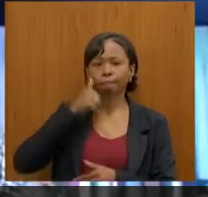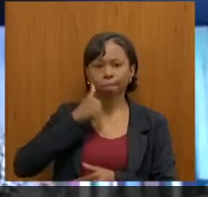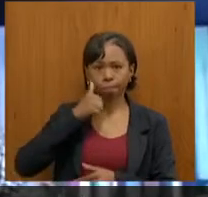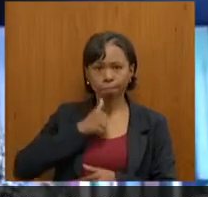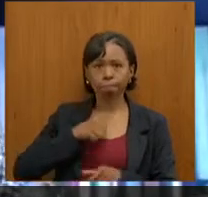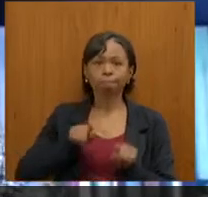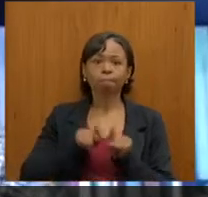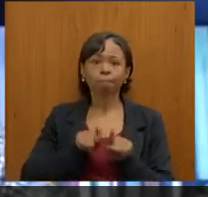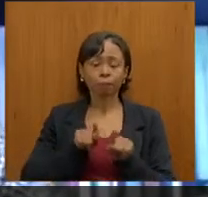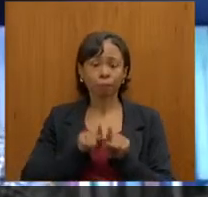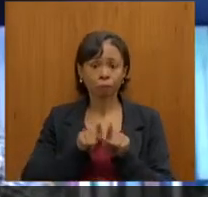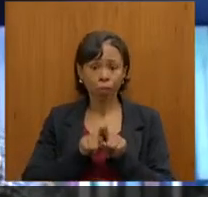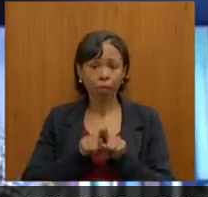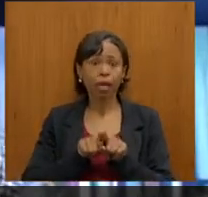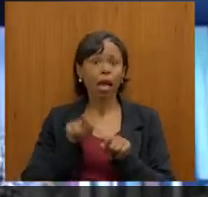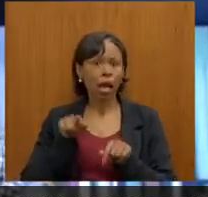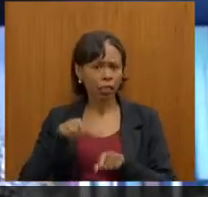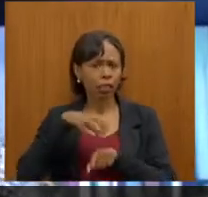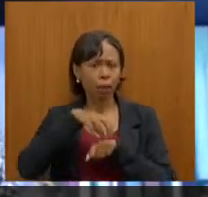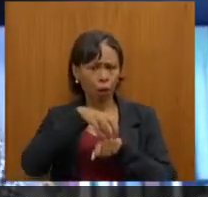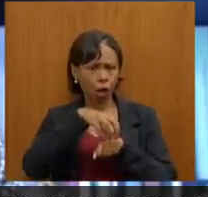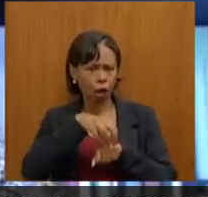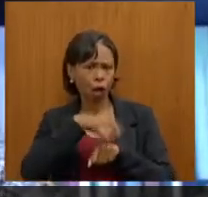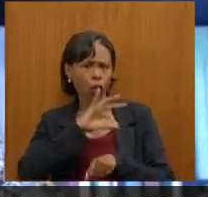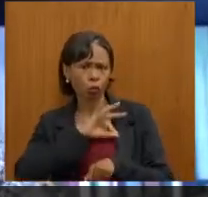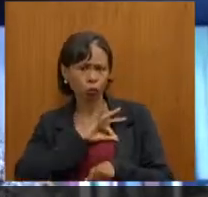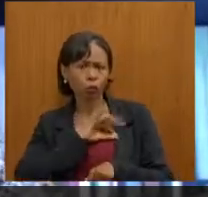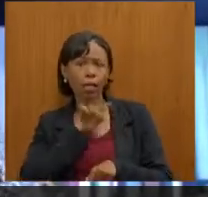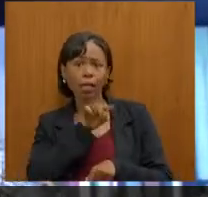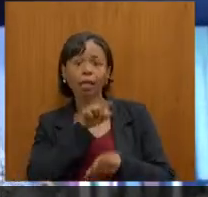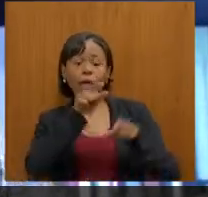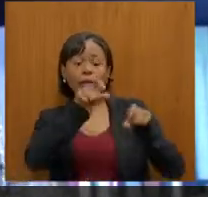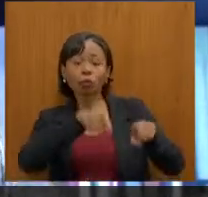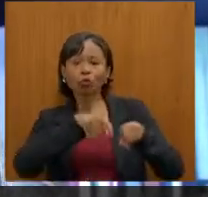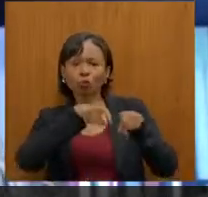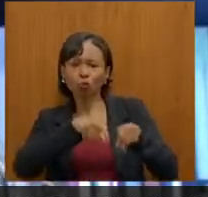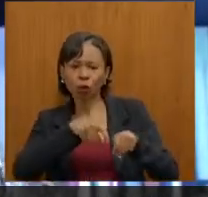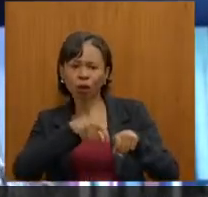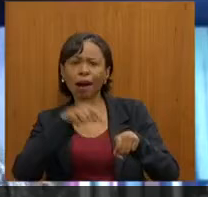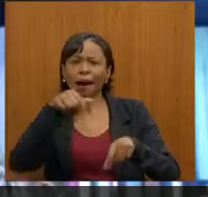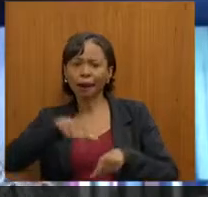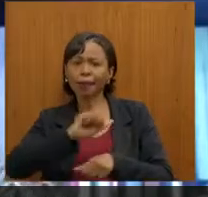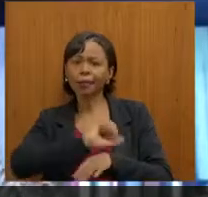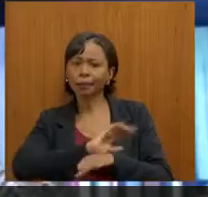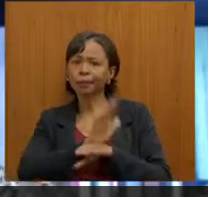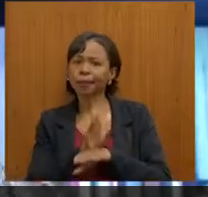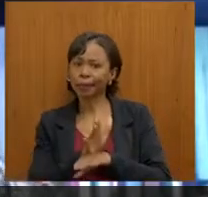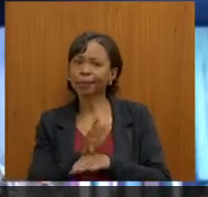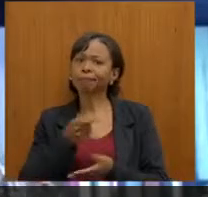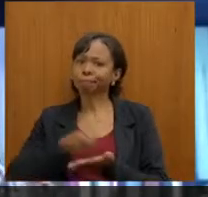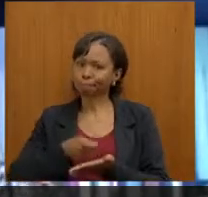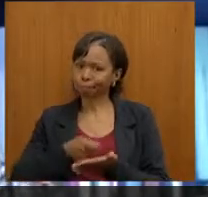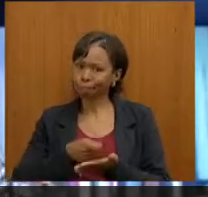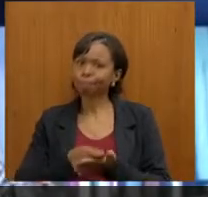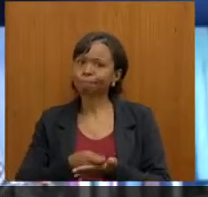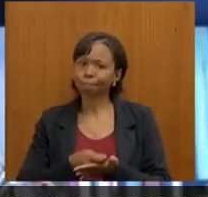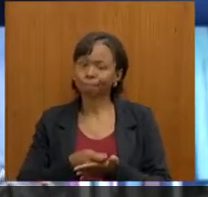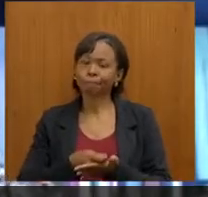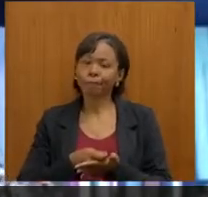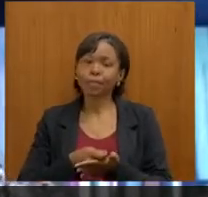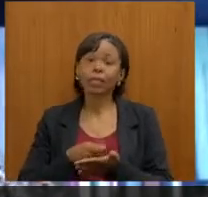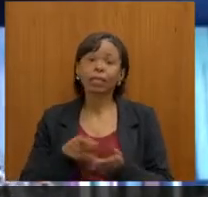TV de para zona rural de uma cobrança das mulheres da zona rural daqui e claro a importância